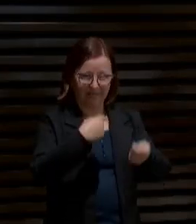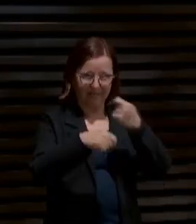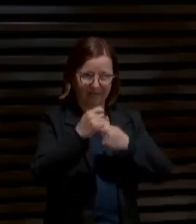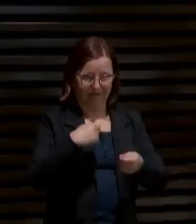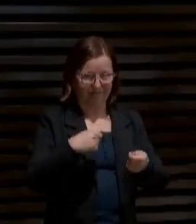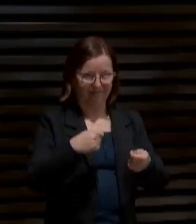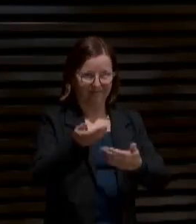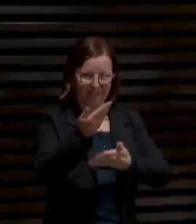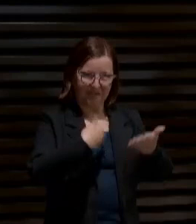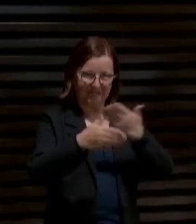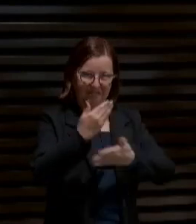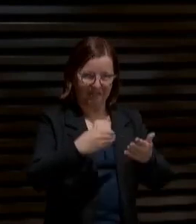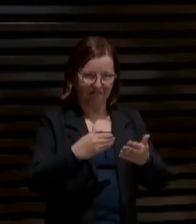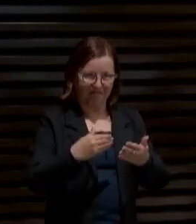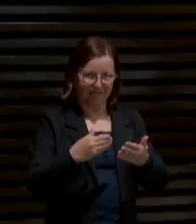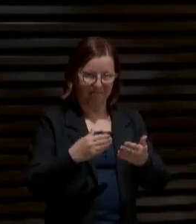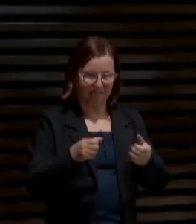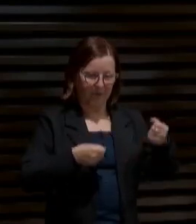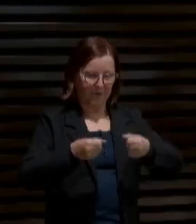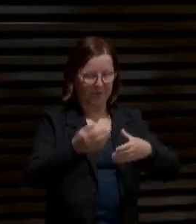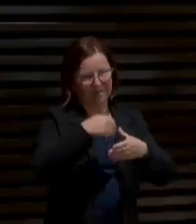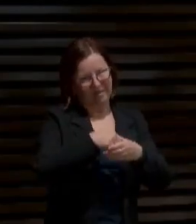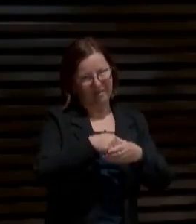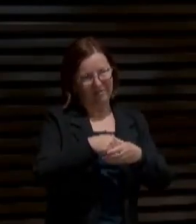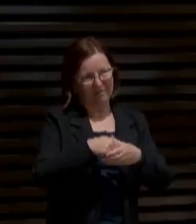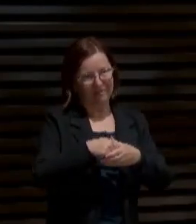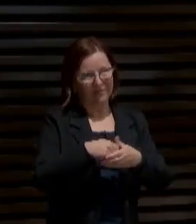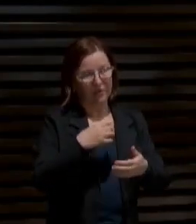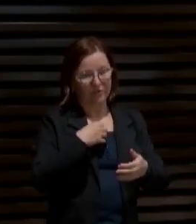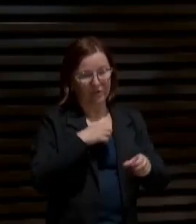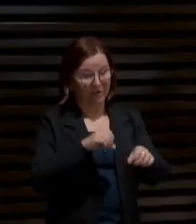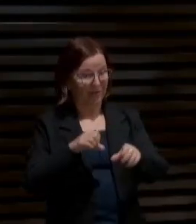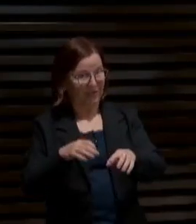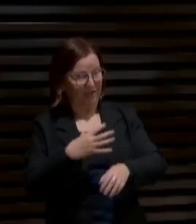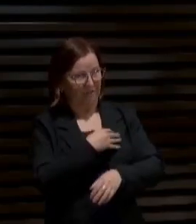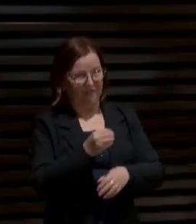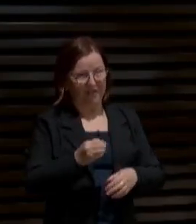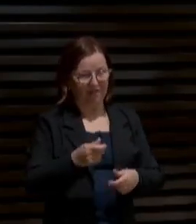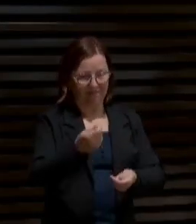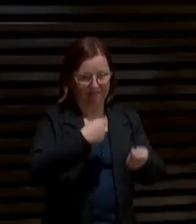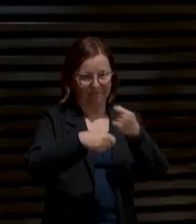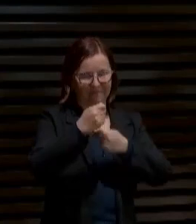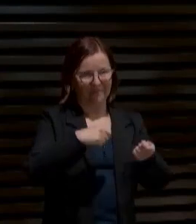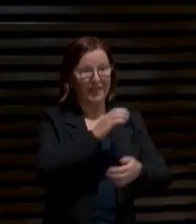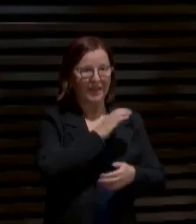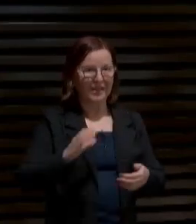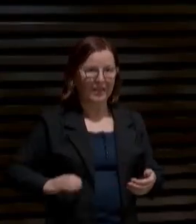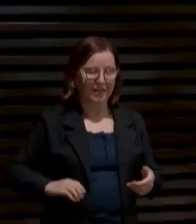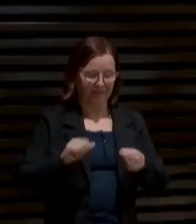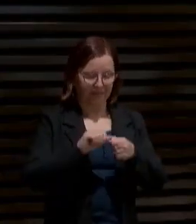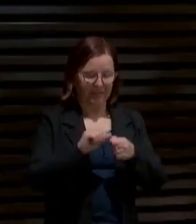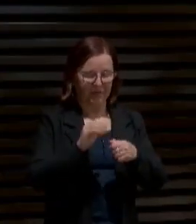trânsito né em tudo na criação dos filhos nas finanças um Cristo vai trabalhando conosco em